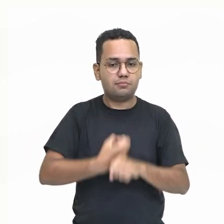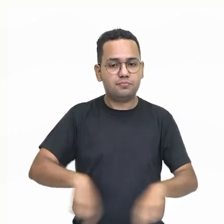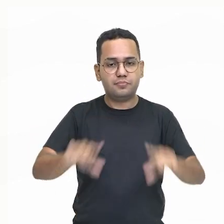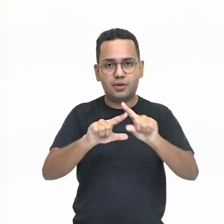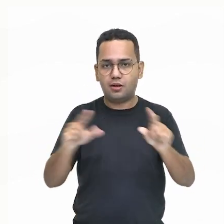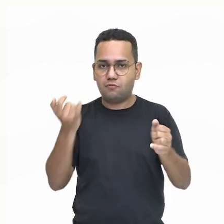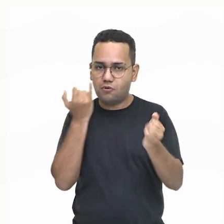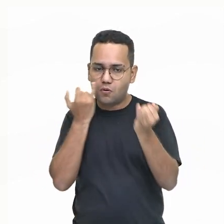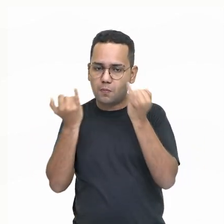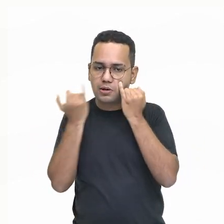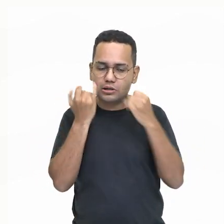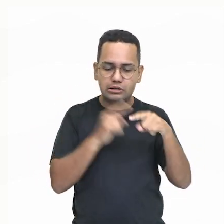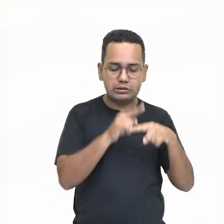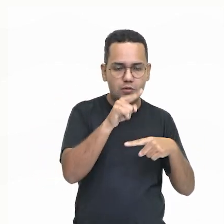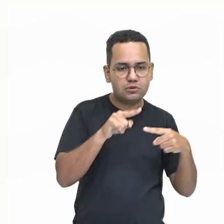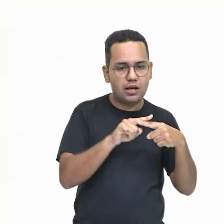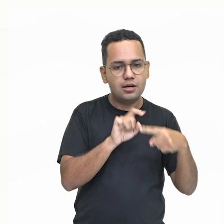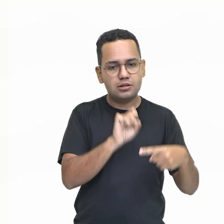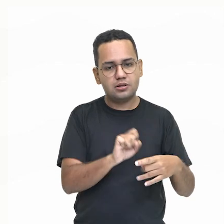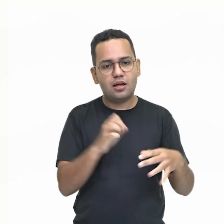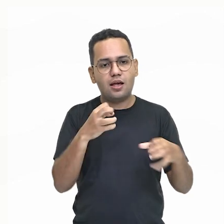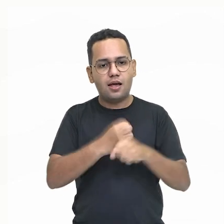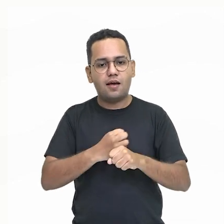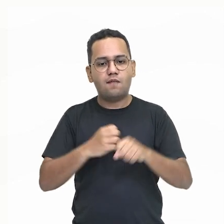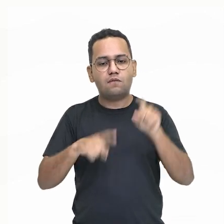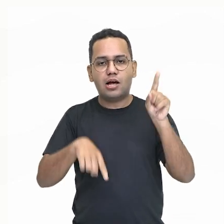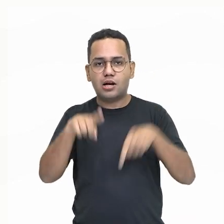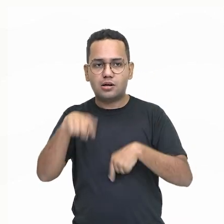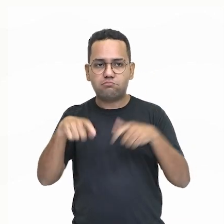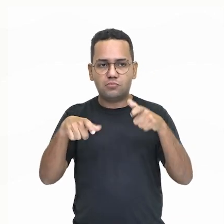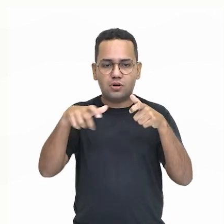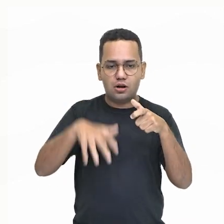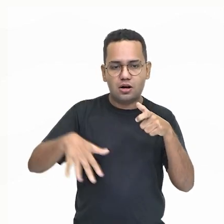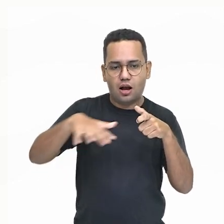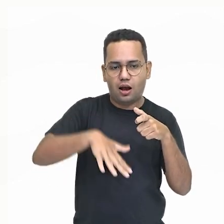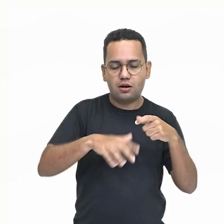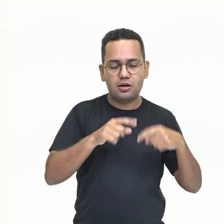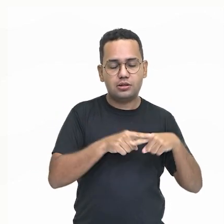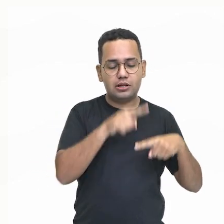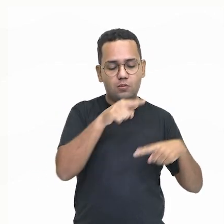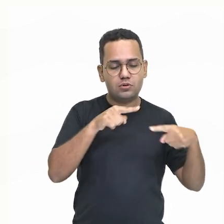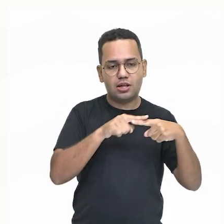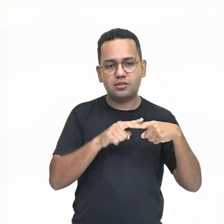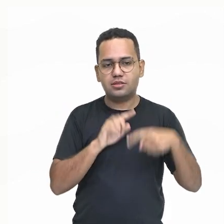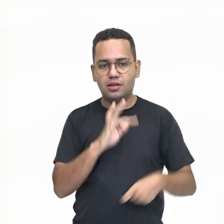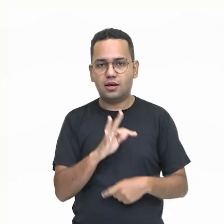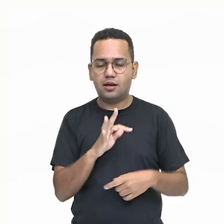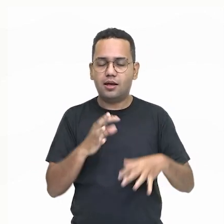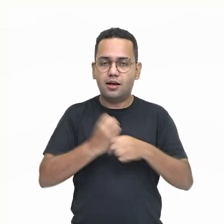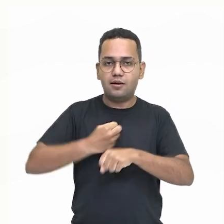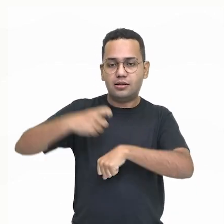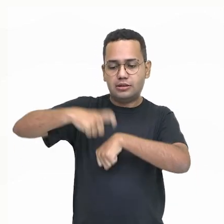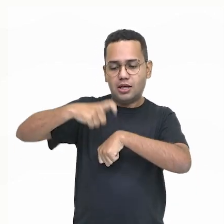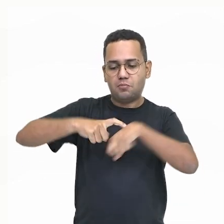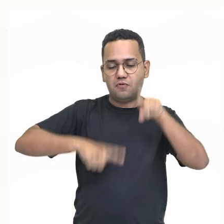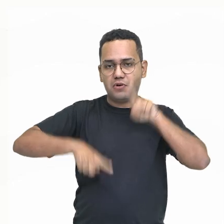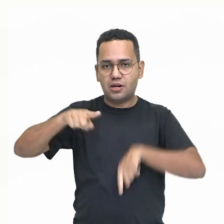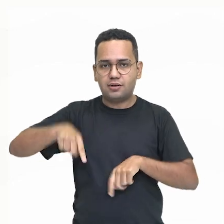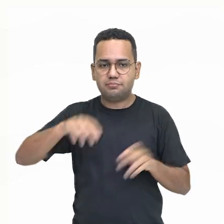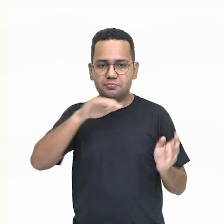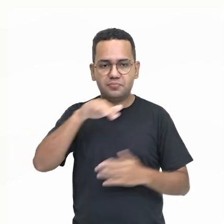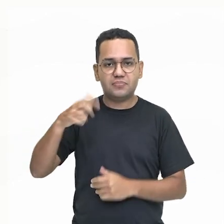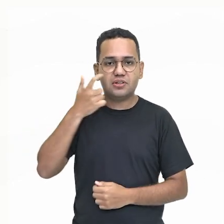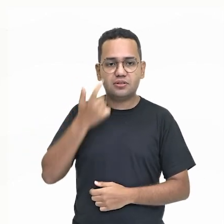dels é a variação de espaço e del T é a variação de tempo vamos ao nosso primeiro